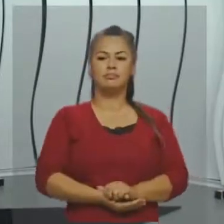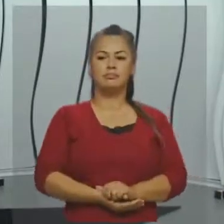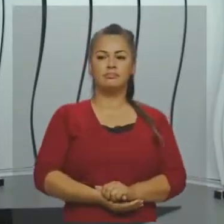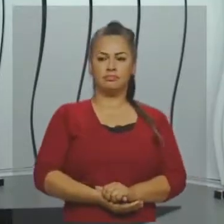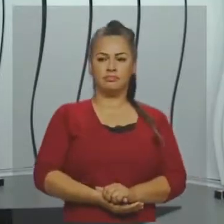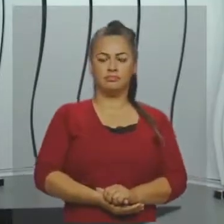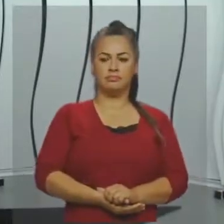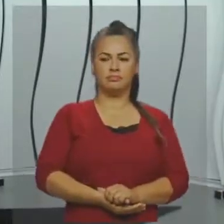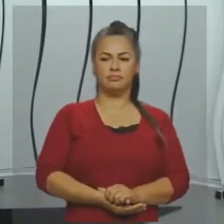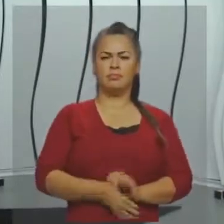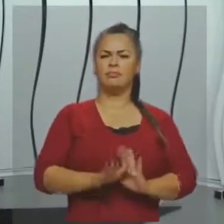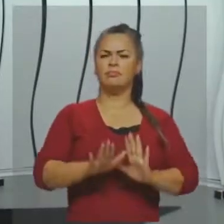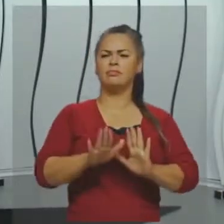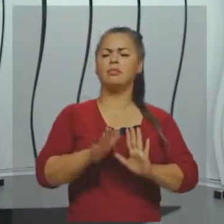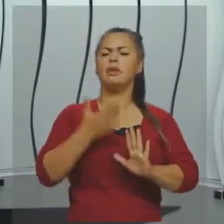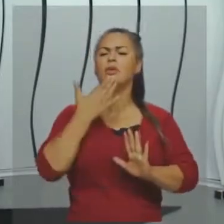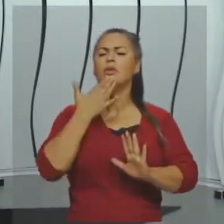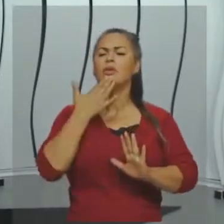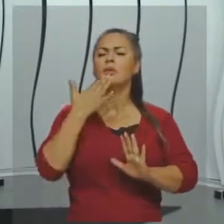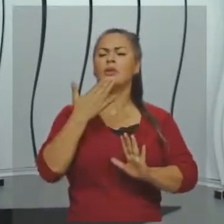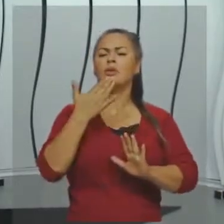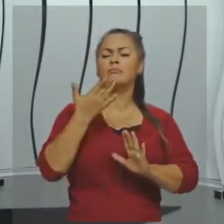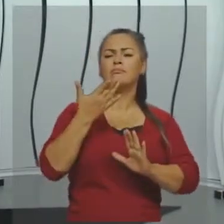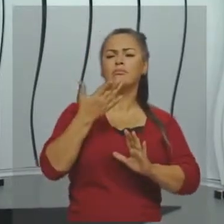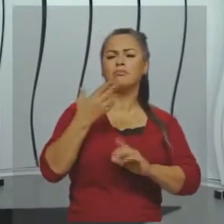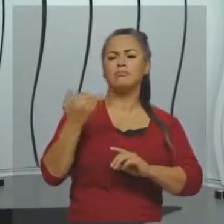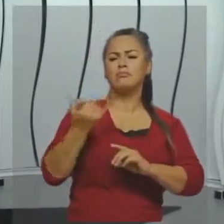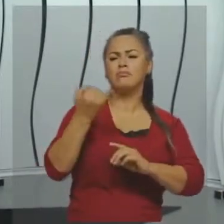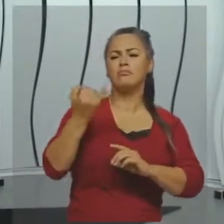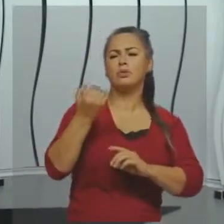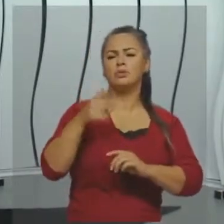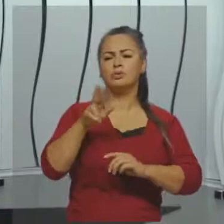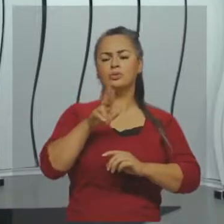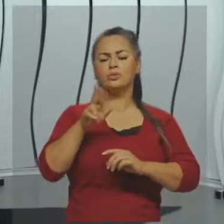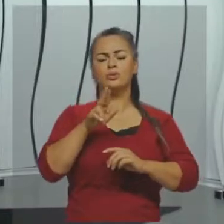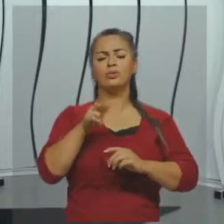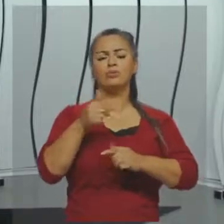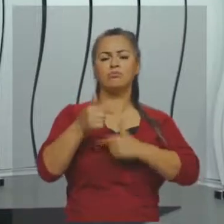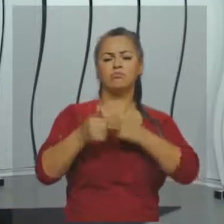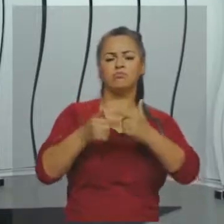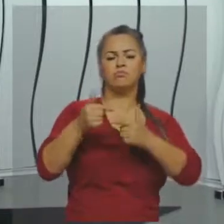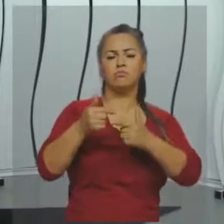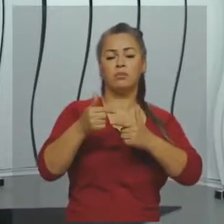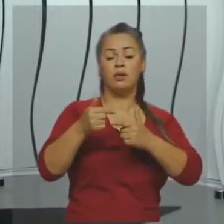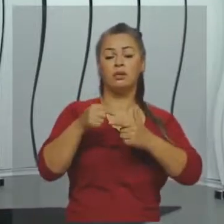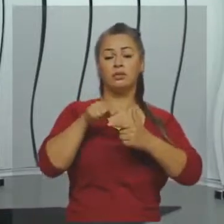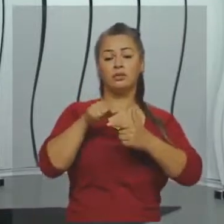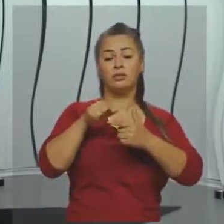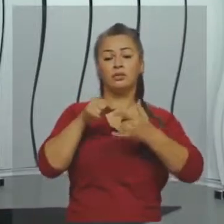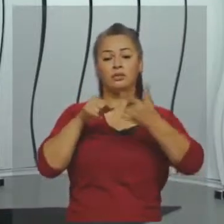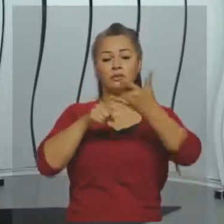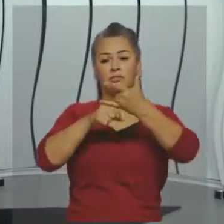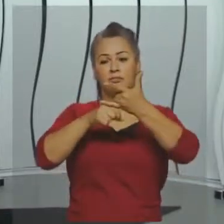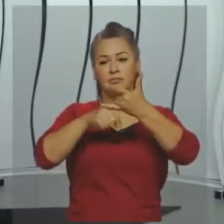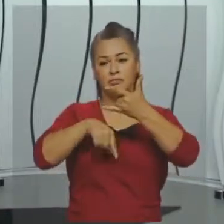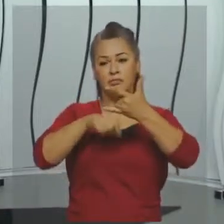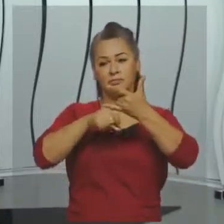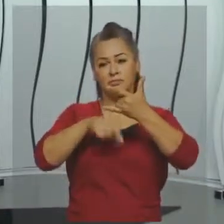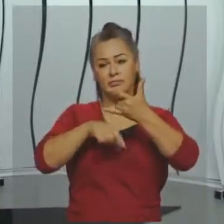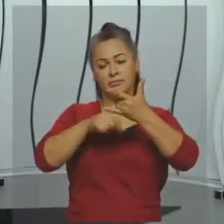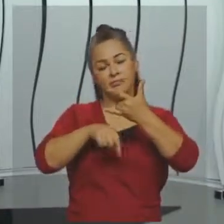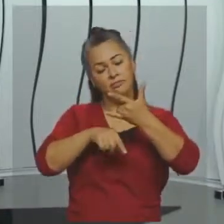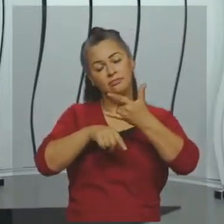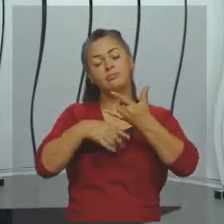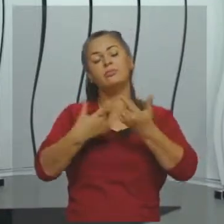E qual seria, então, a função do sistema excretor? A principal função do sistema excretor, basicamente, é